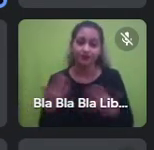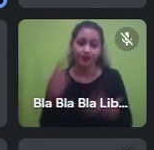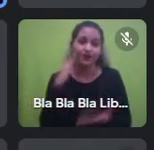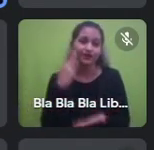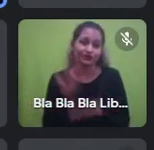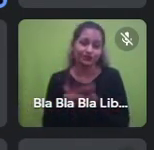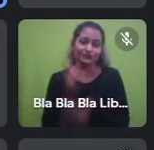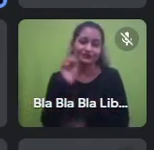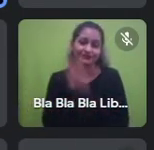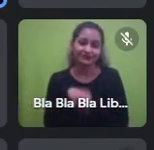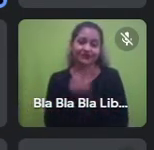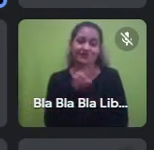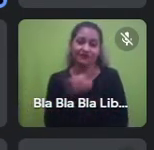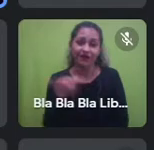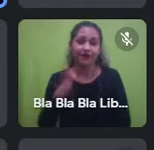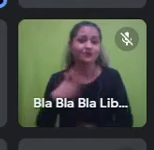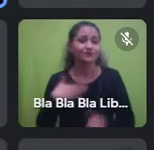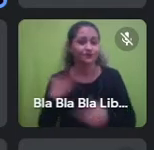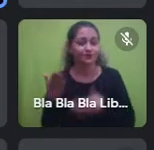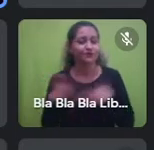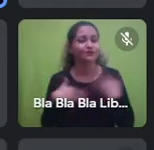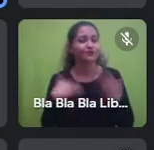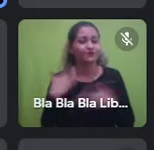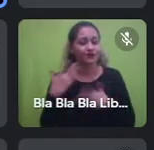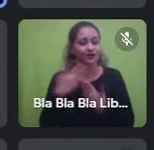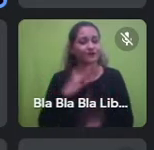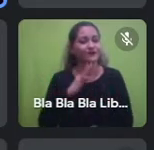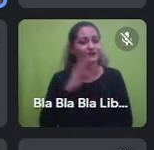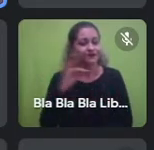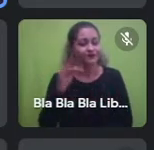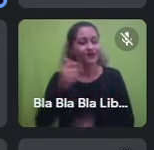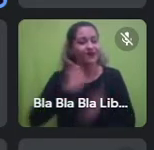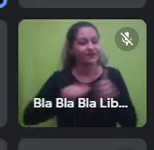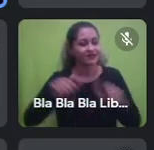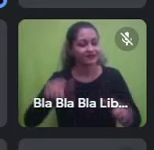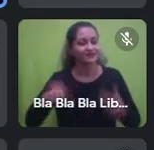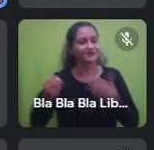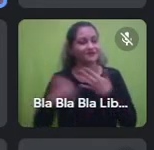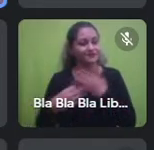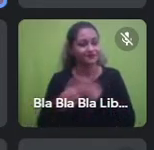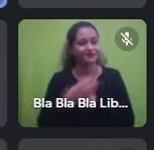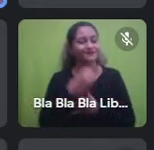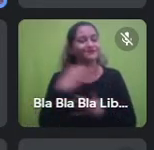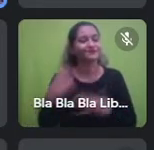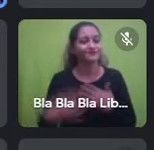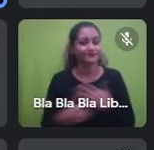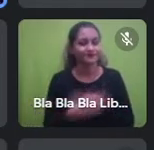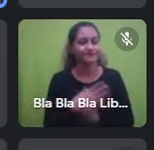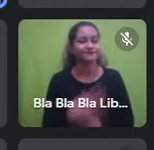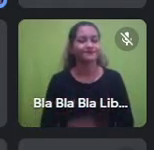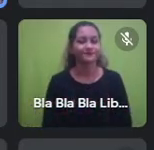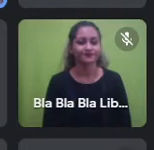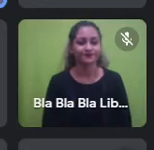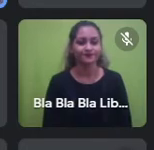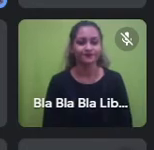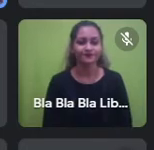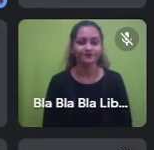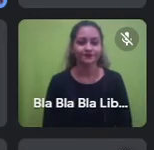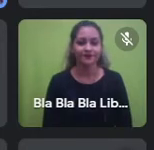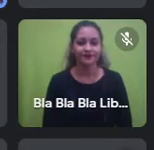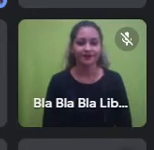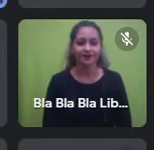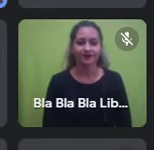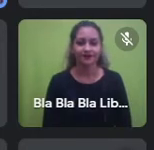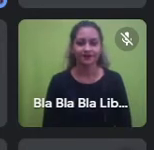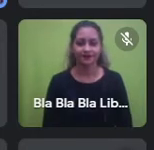sim, que a gente vai ter surpresas aí quando a gente fizer essas análises radiográficas dos nossos peixes. Pode passar.